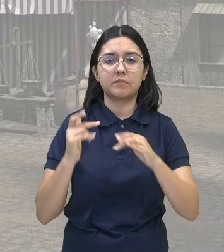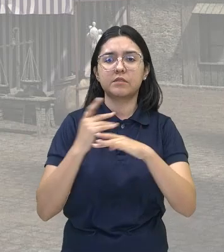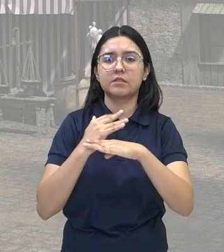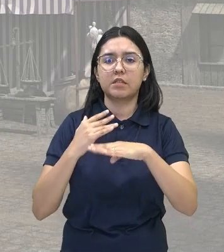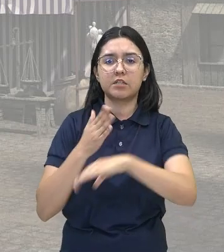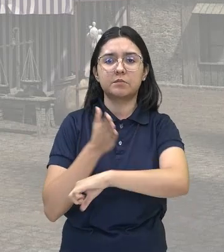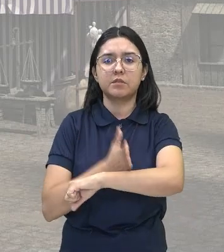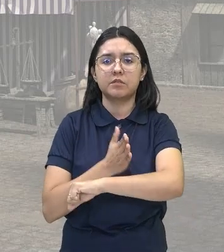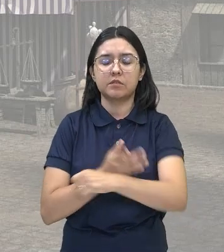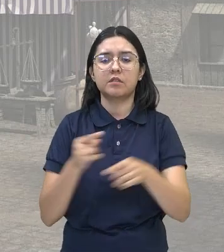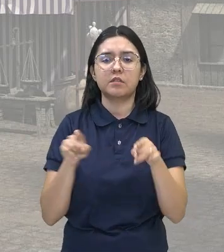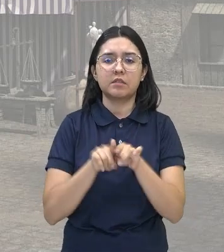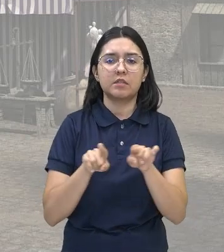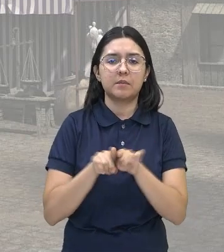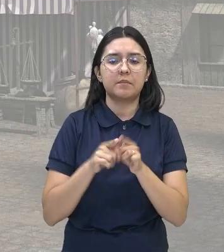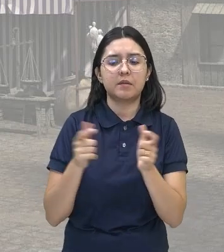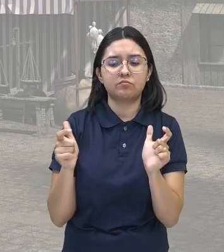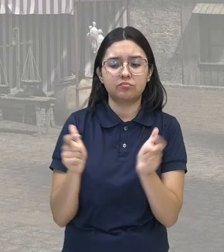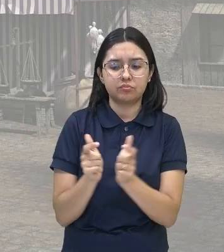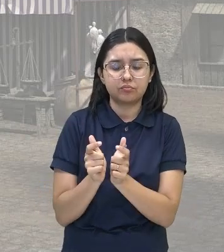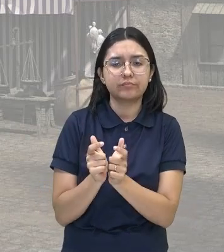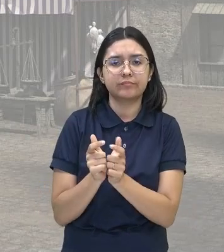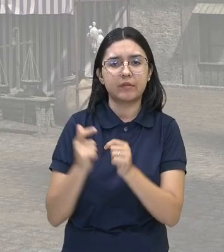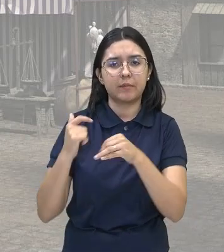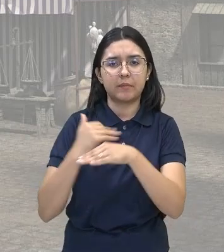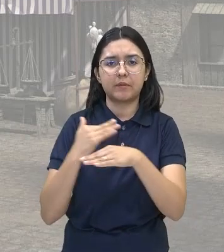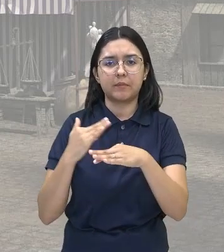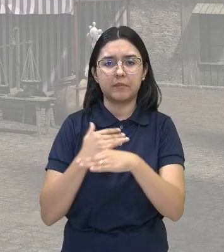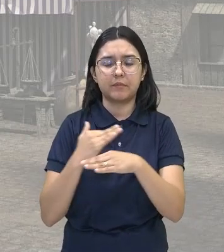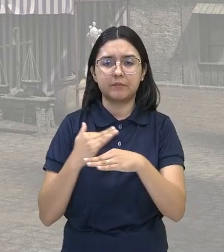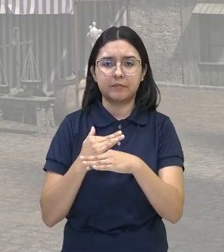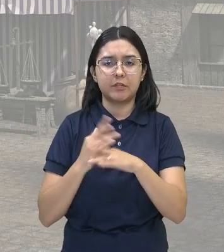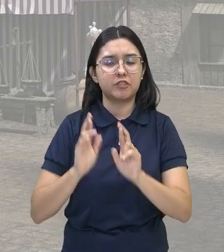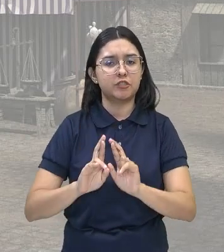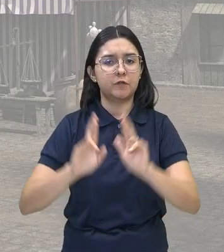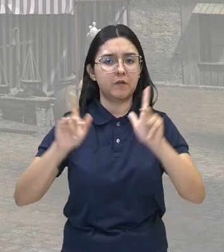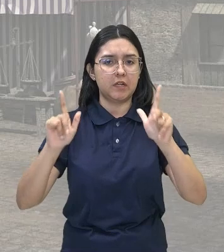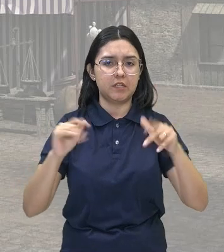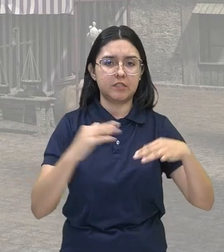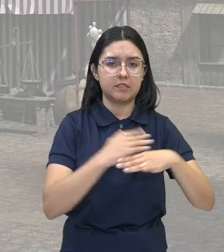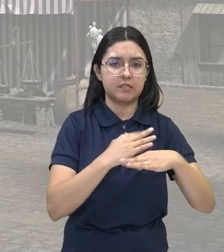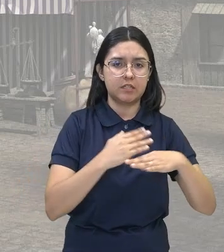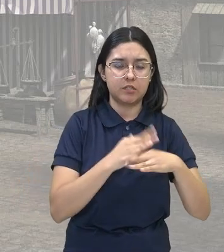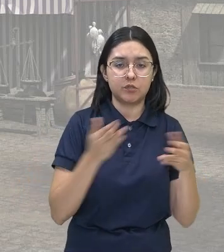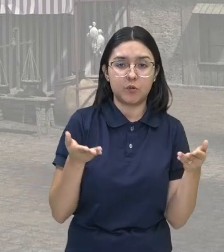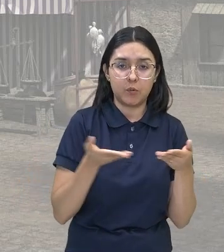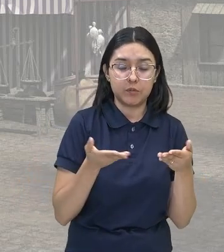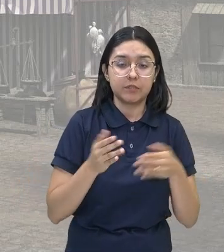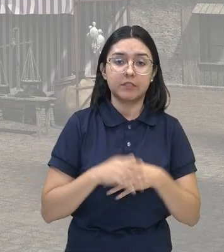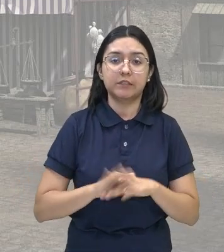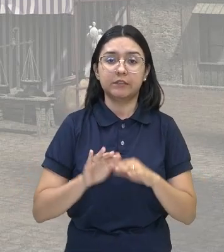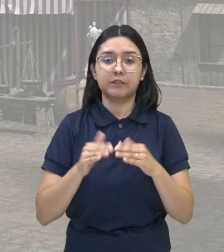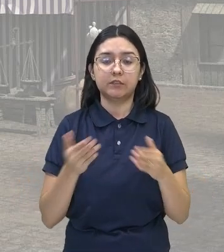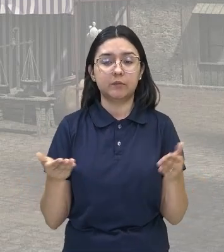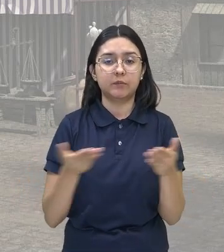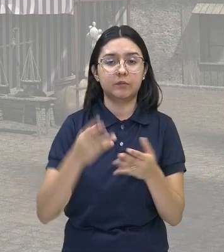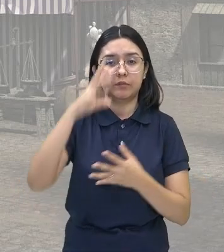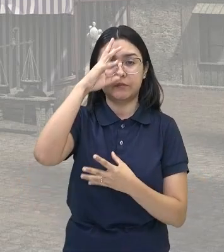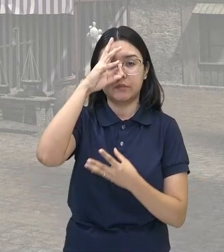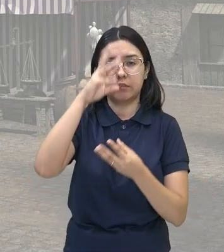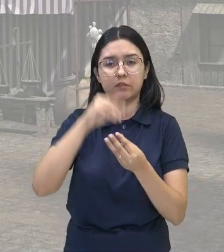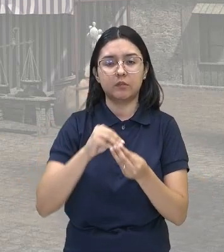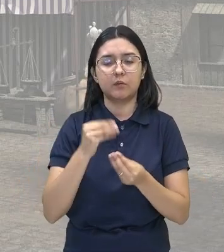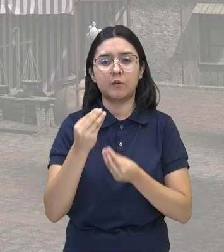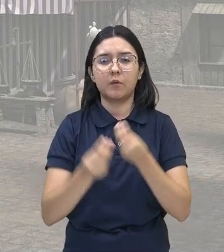também eram pequenas aglomerações, nada comparado às cidades como a gente conhece hoje. Então a gente vai começar a entender como que foi